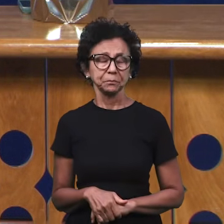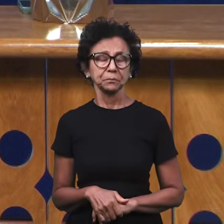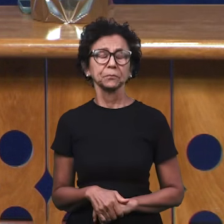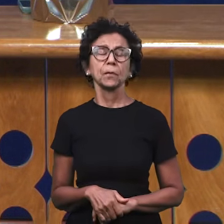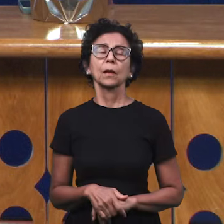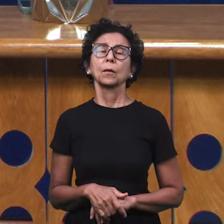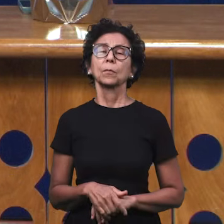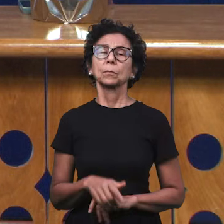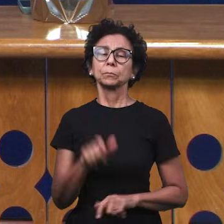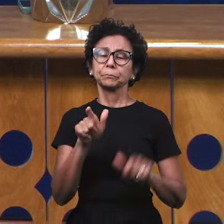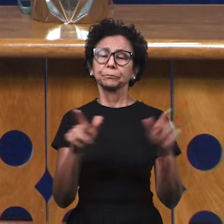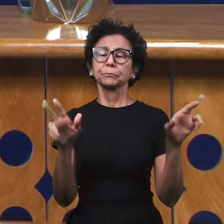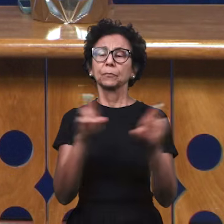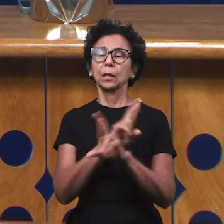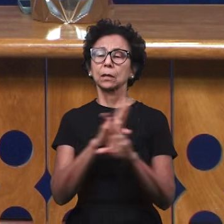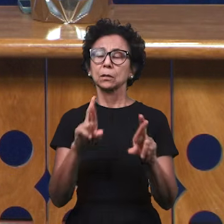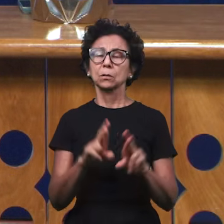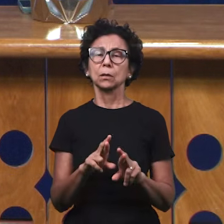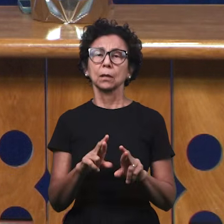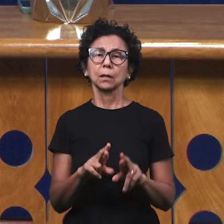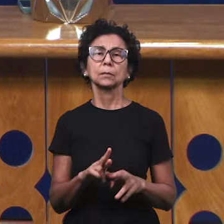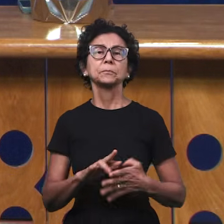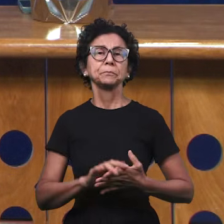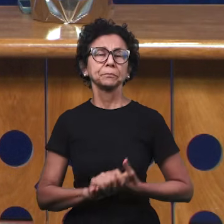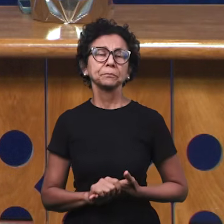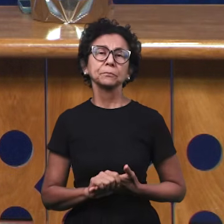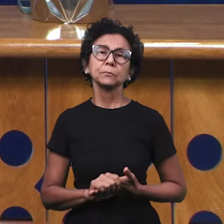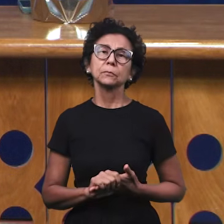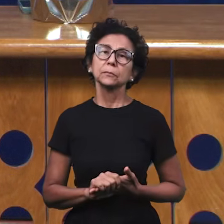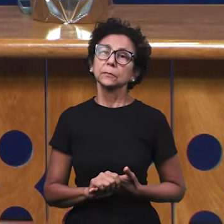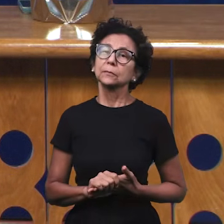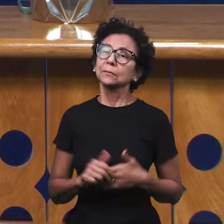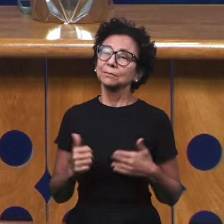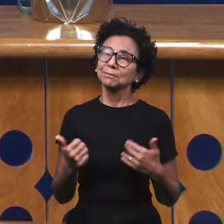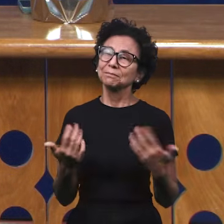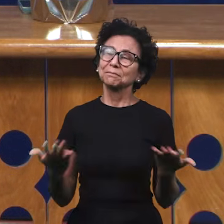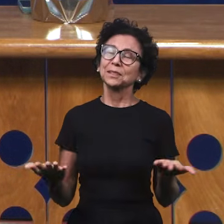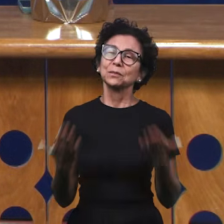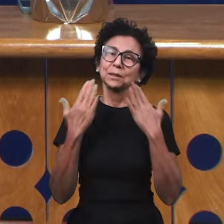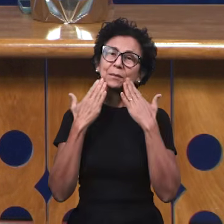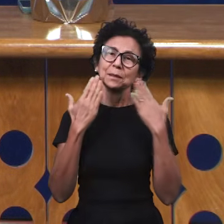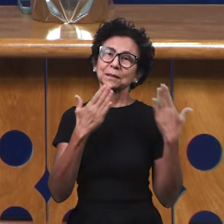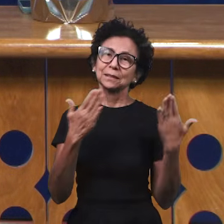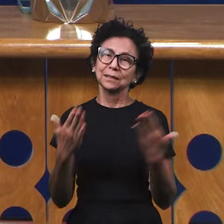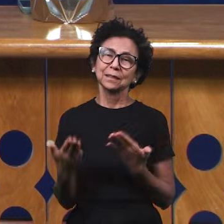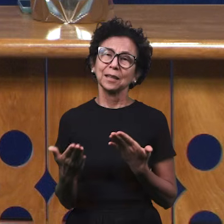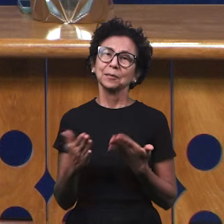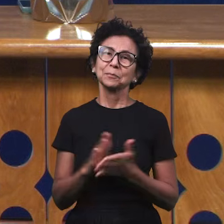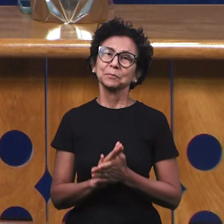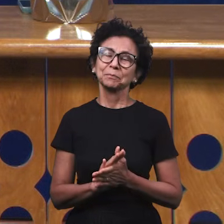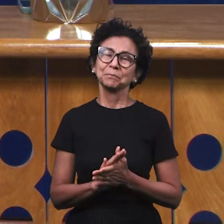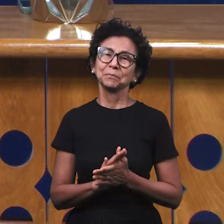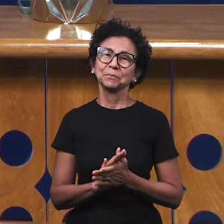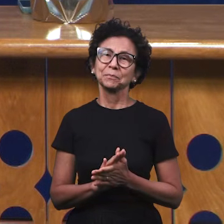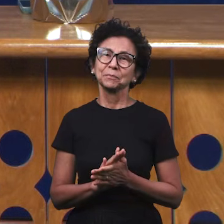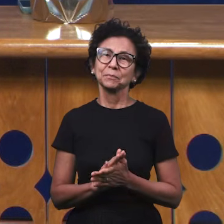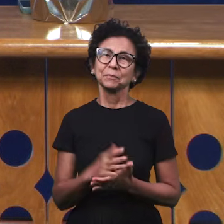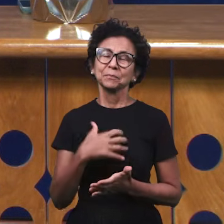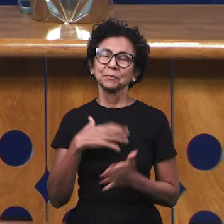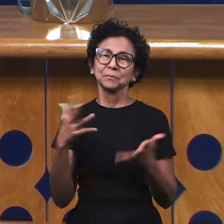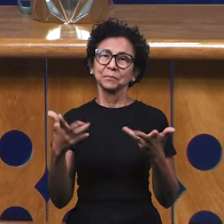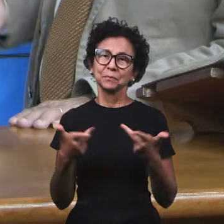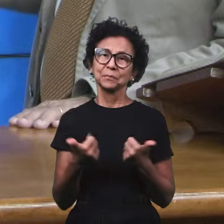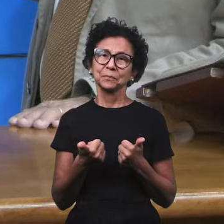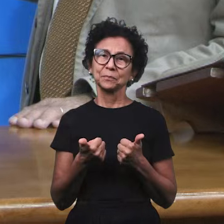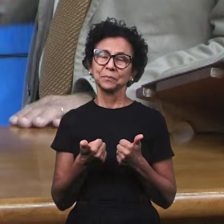com as pessoas e sermos conduzidos de uma forma maravilhosa pelo Espírito Santo. Vamos